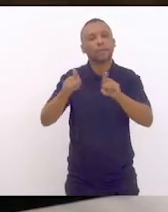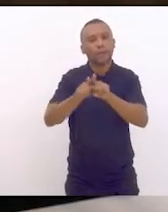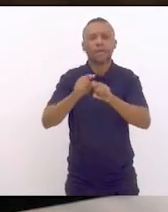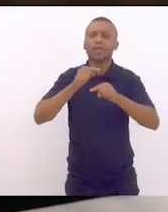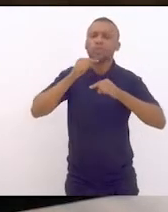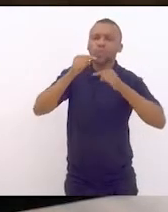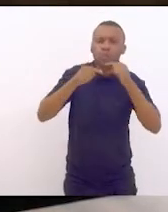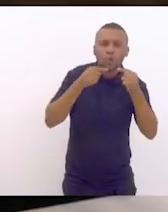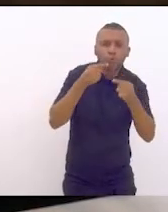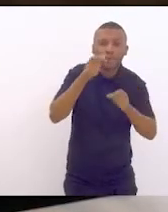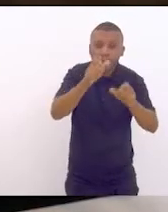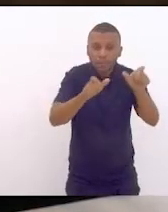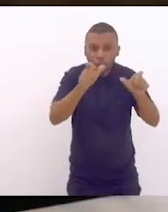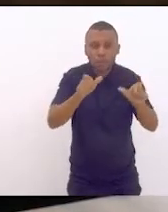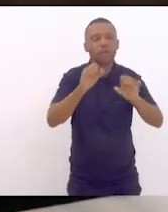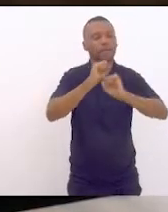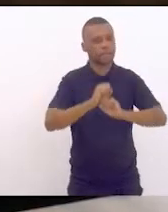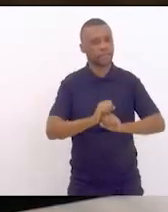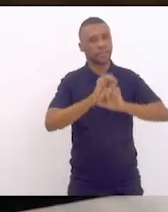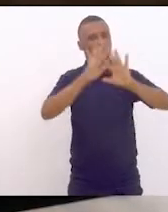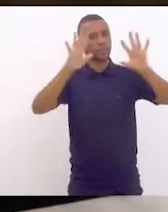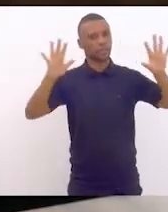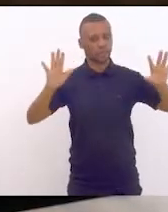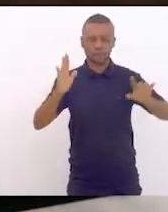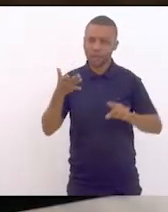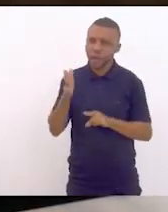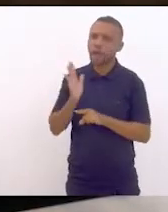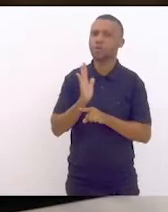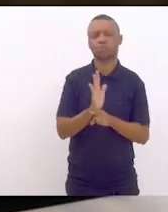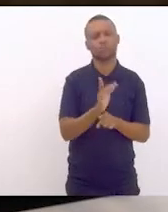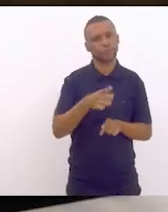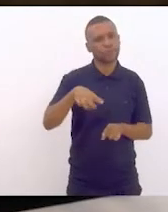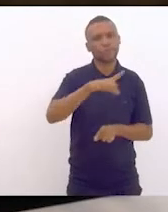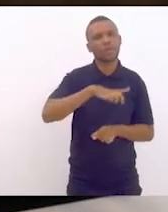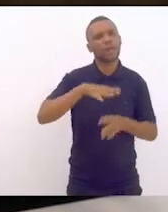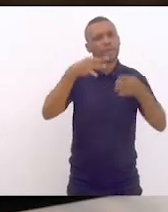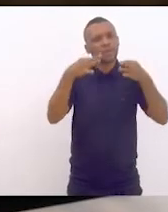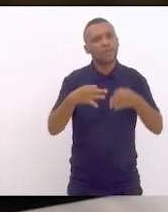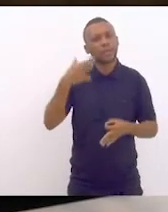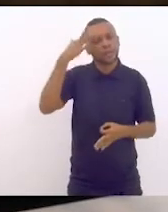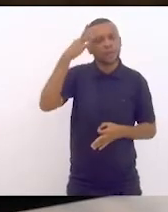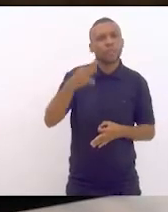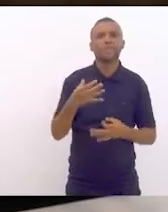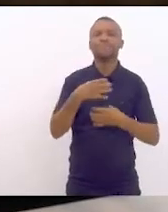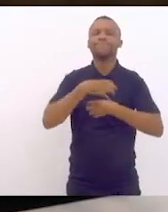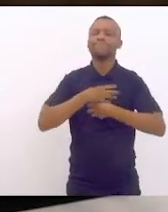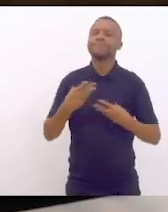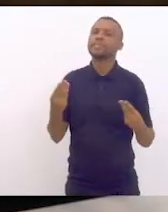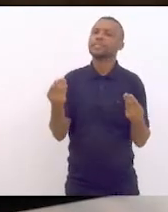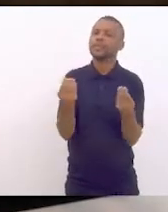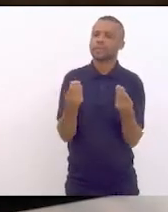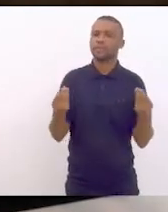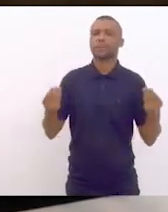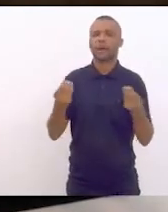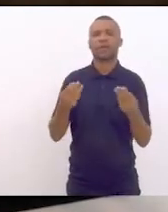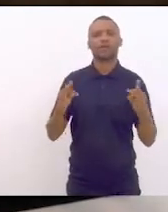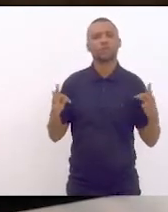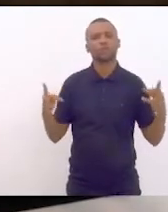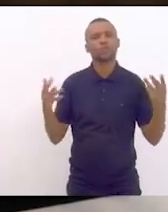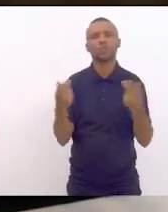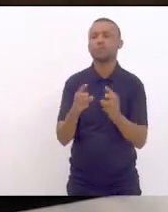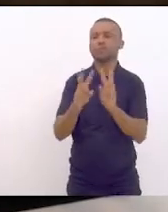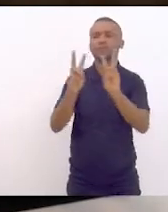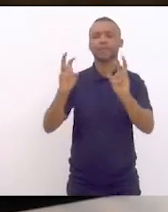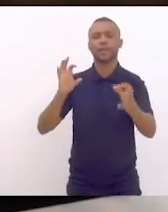dos demais componentes desse nosso parlamento, tendo a certeza da compreensão e da sensibilidade de todos por esse tema. E já